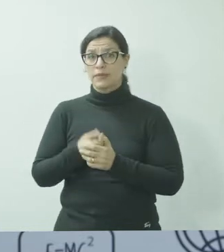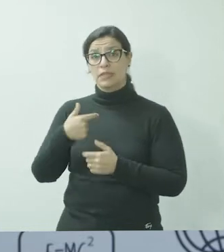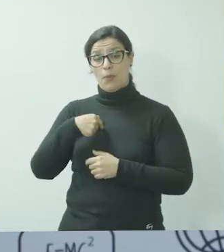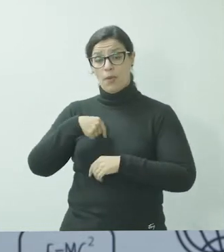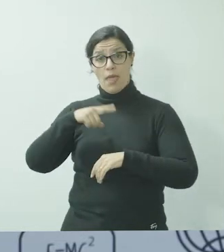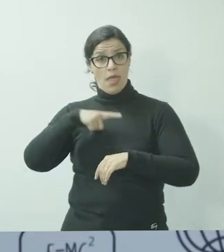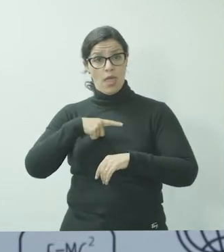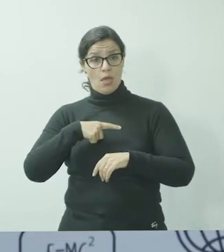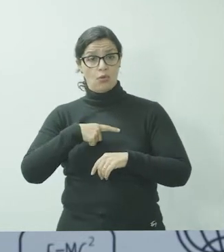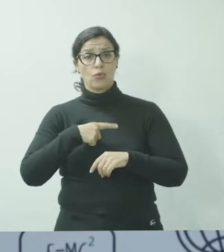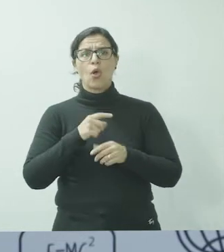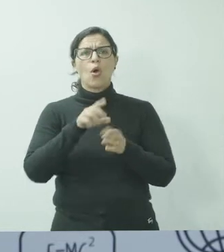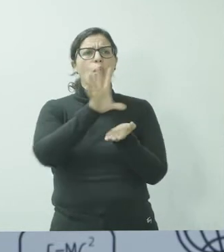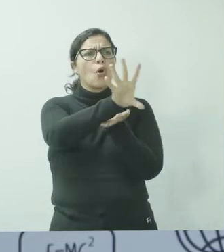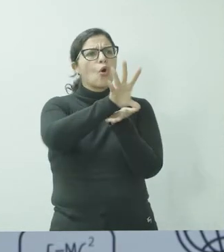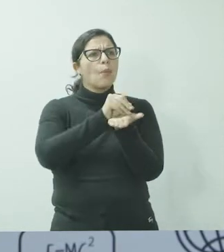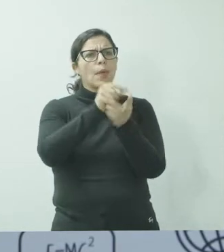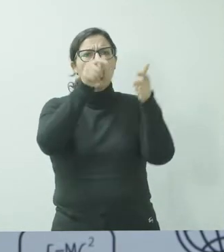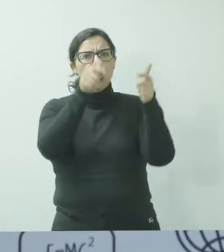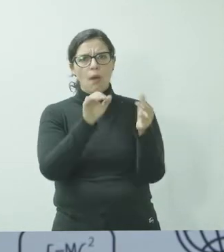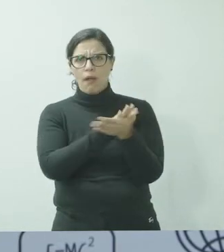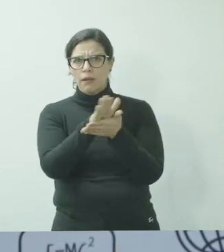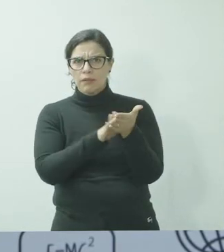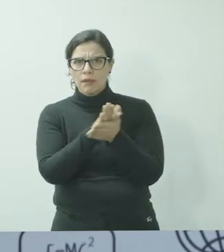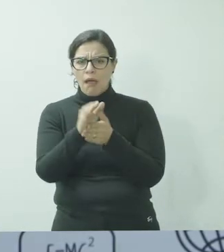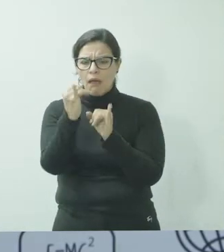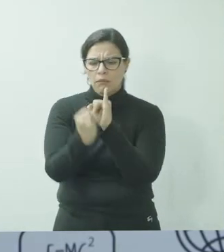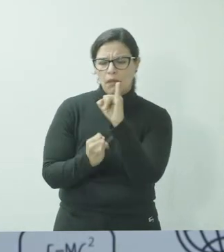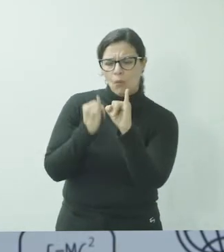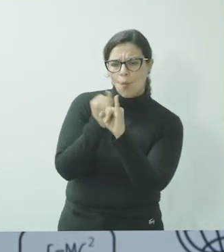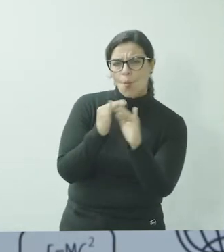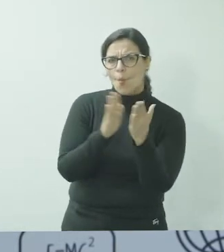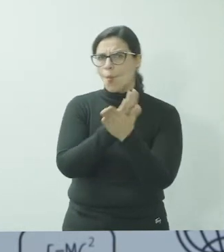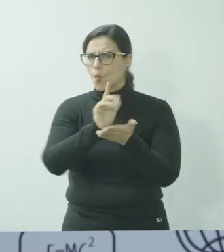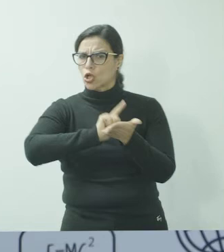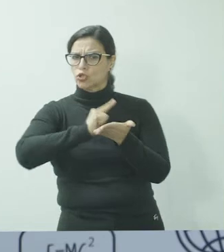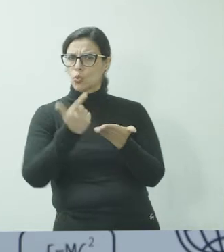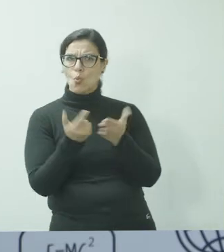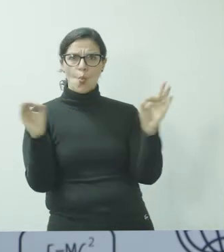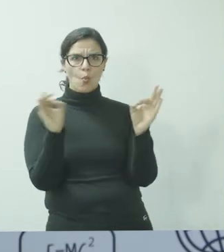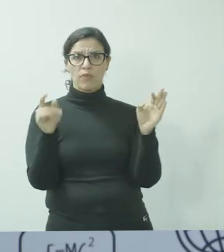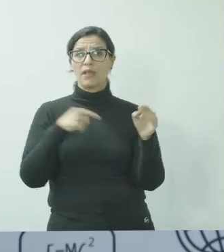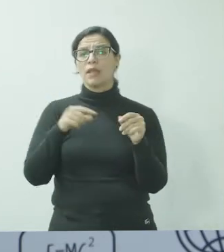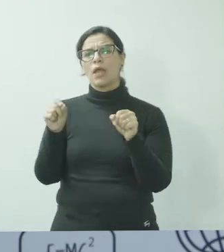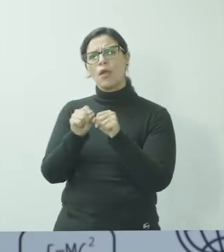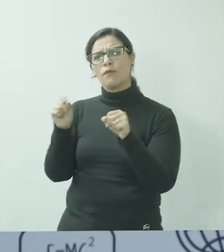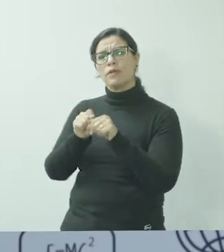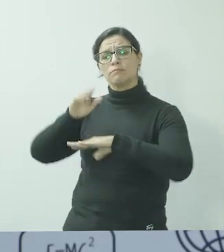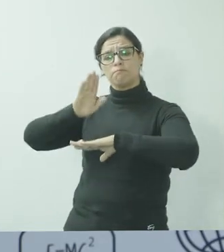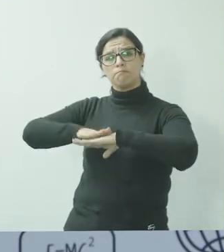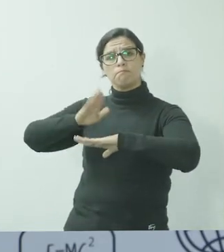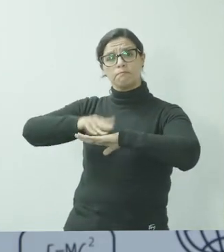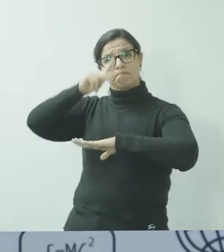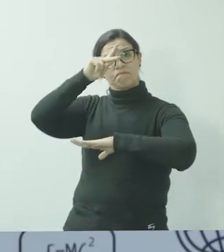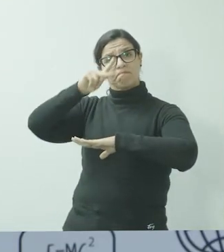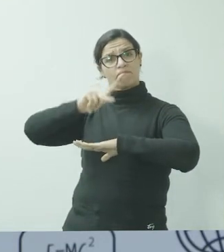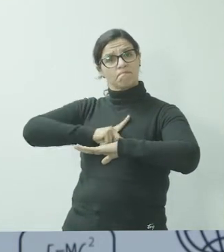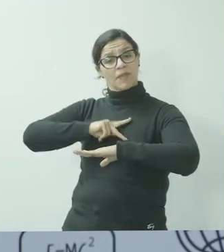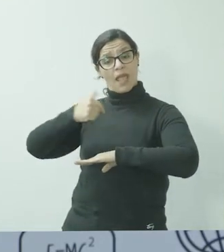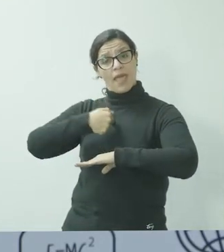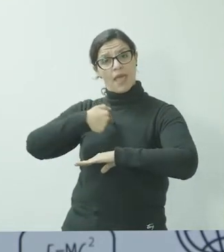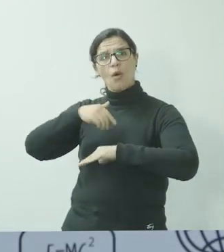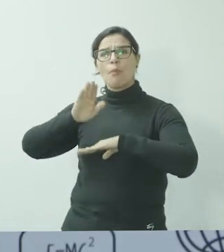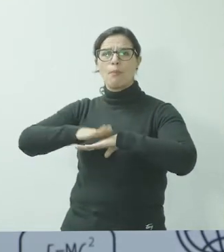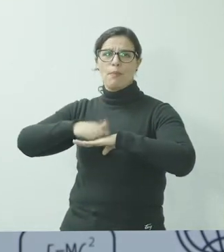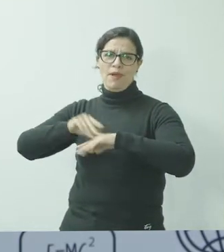informação como eu não retirei de nenhum local de da internet ou do jornal eu coloquei aqui que foi elaborado